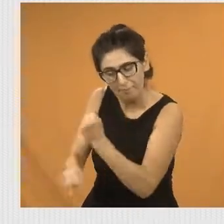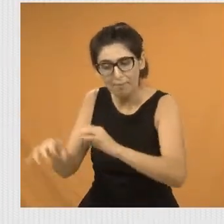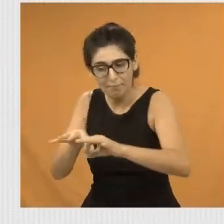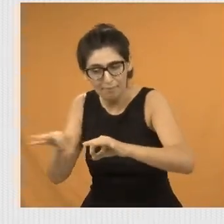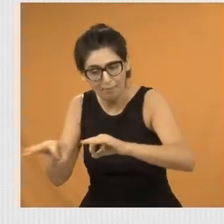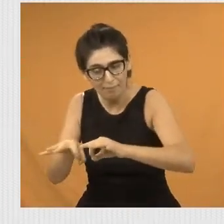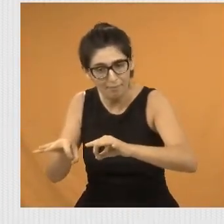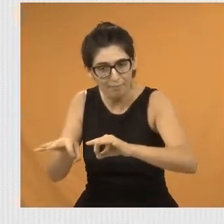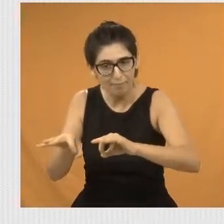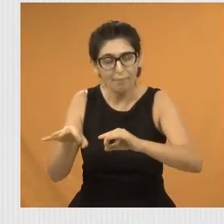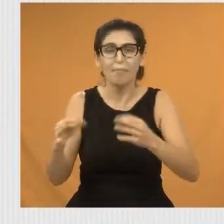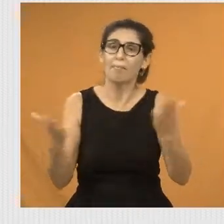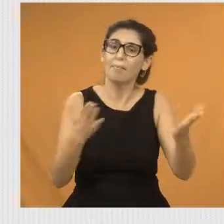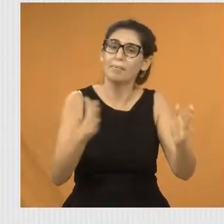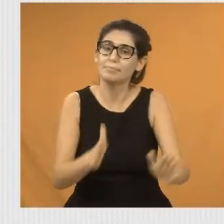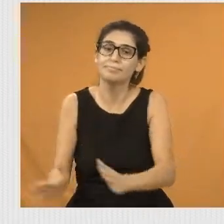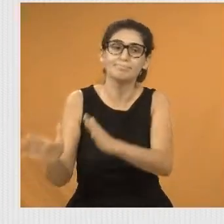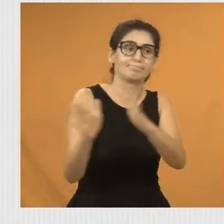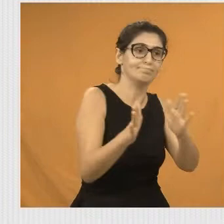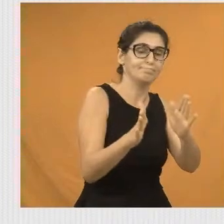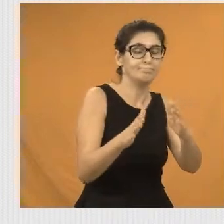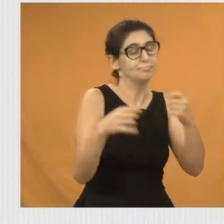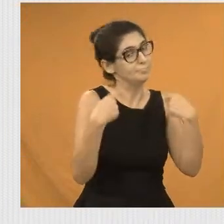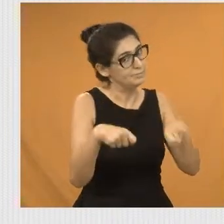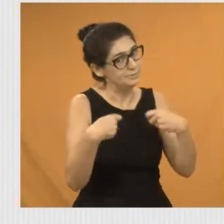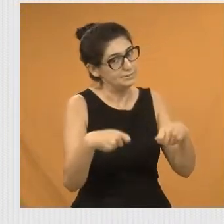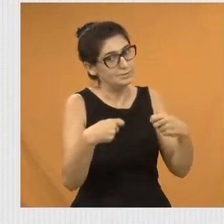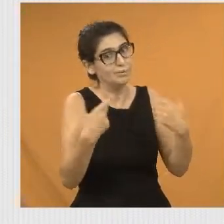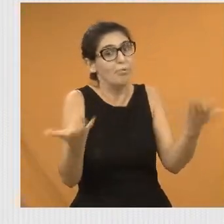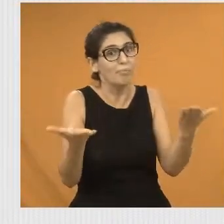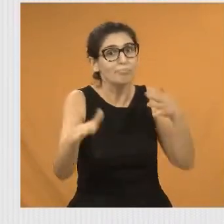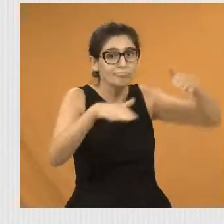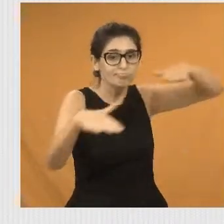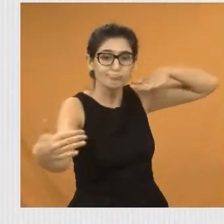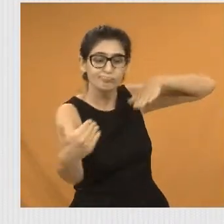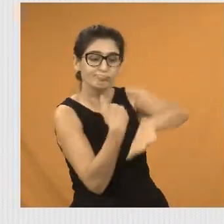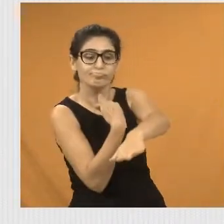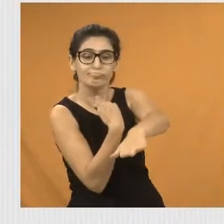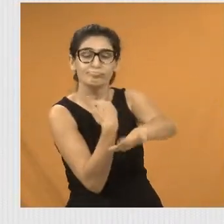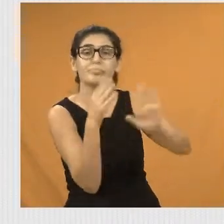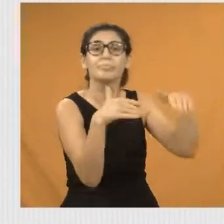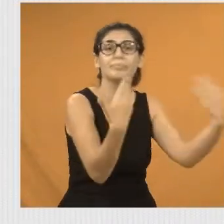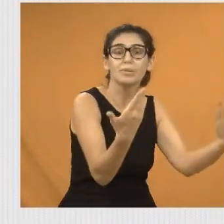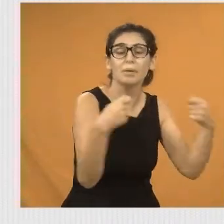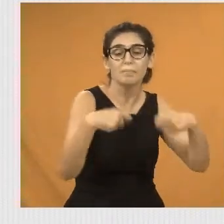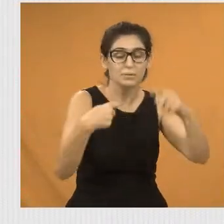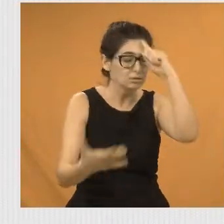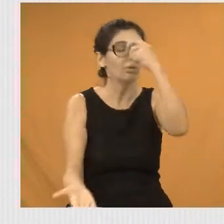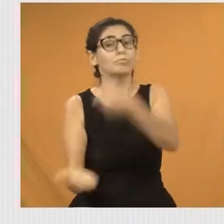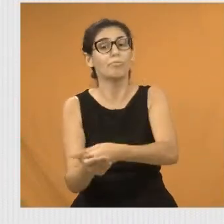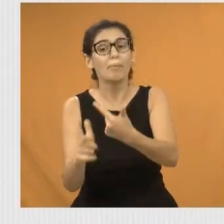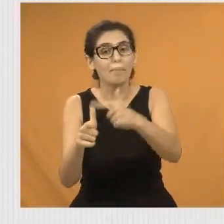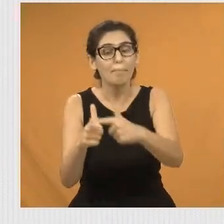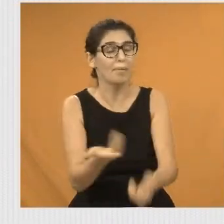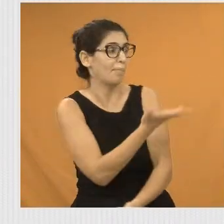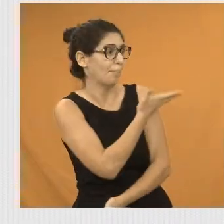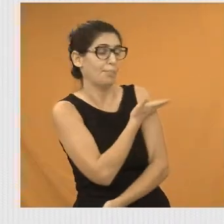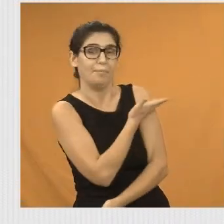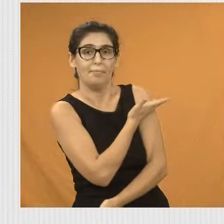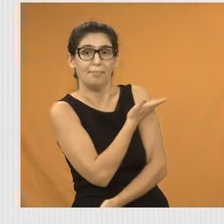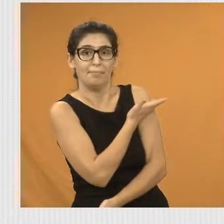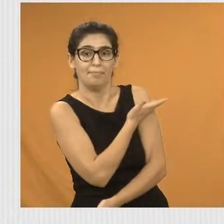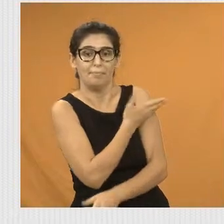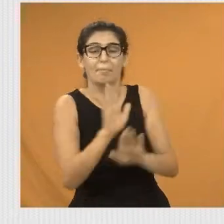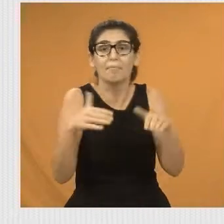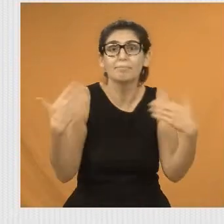não é vergonha para ninguém voltar atrás e restabelecer a via de mão dupla ali naquela avenida. Mas nós temos que resolver do